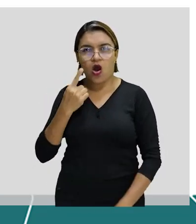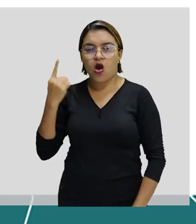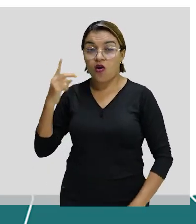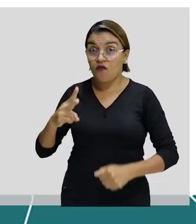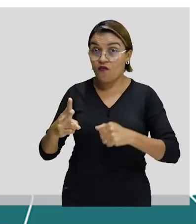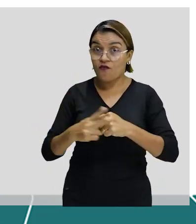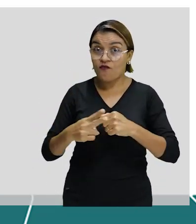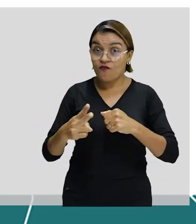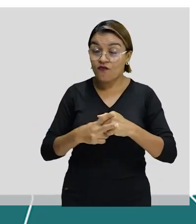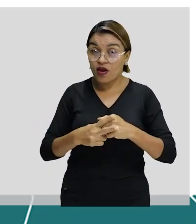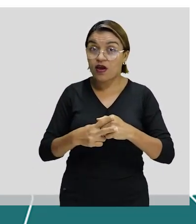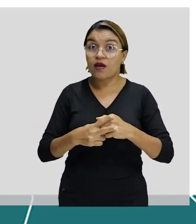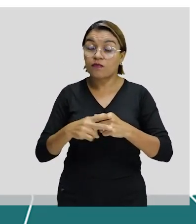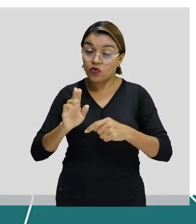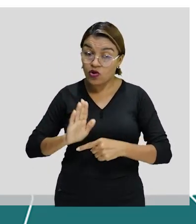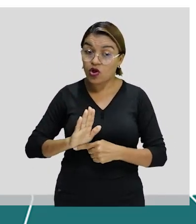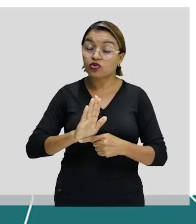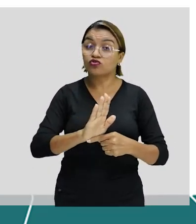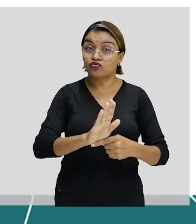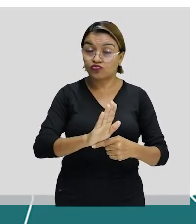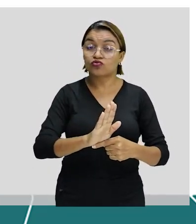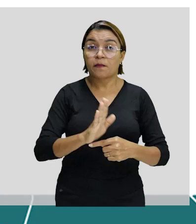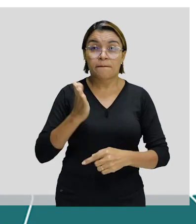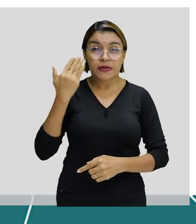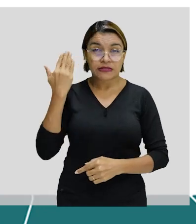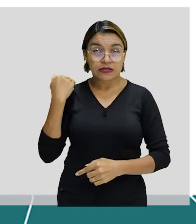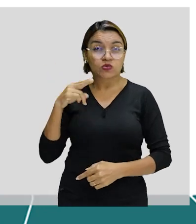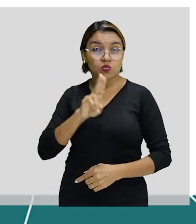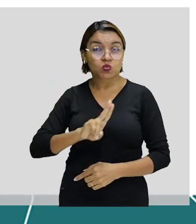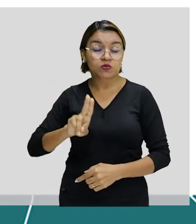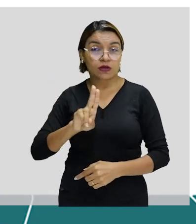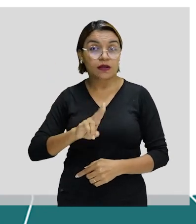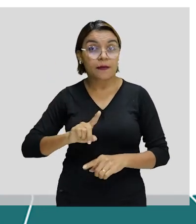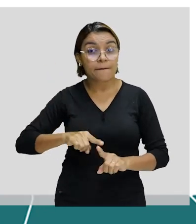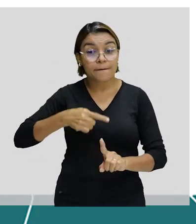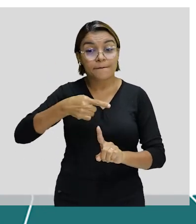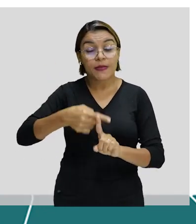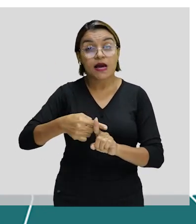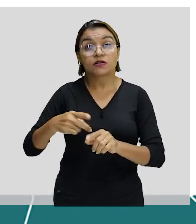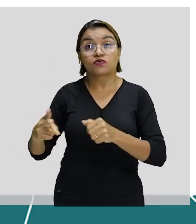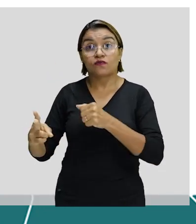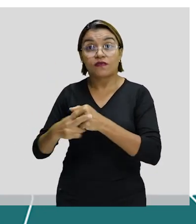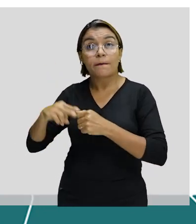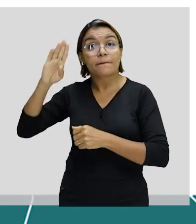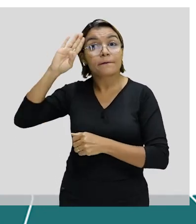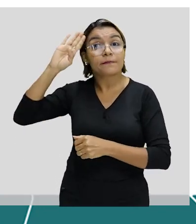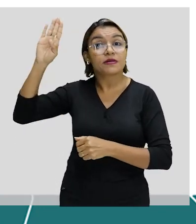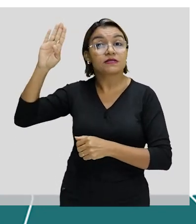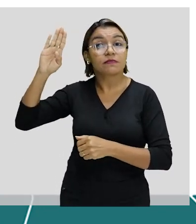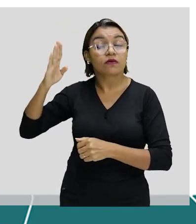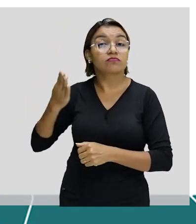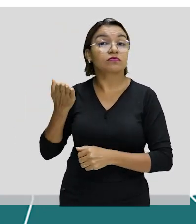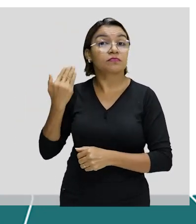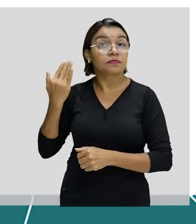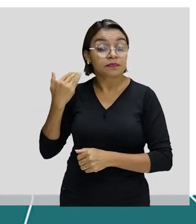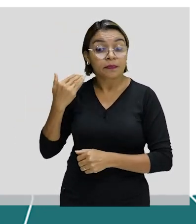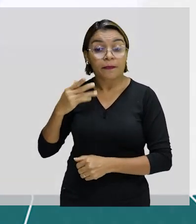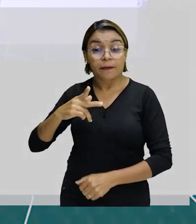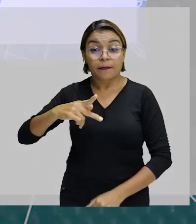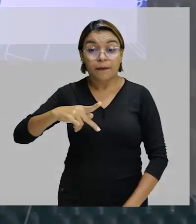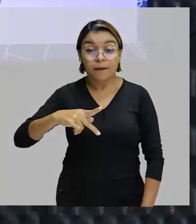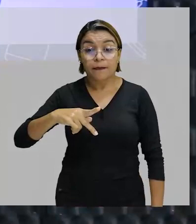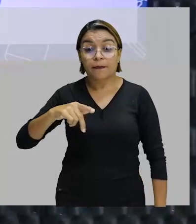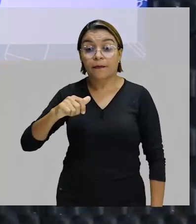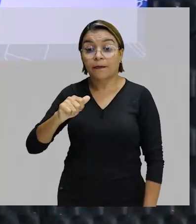verbo auxiliar, que está sempre conjugado no passado, mais um verbo principal no particípio passado. Tá?